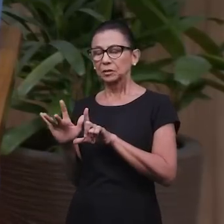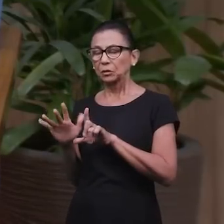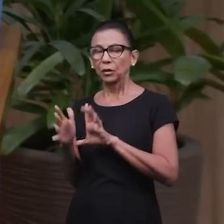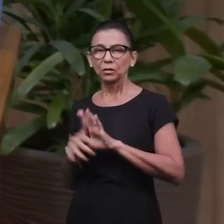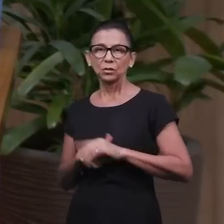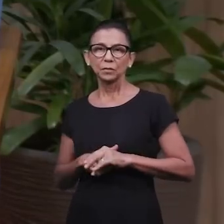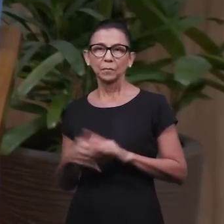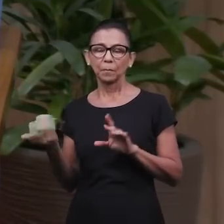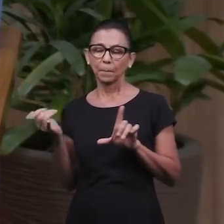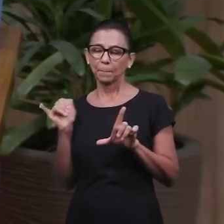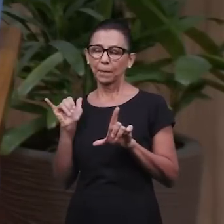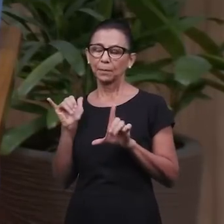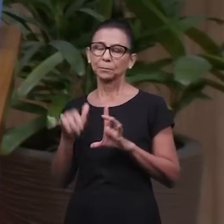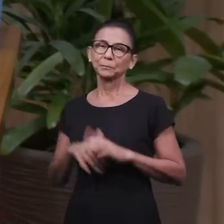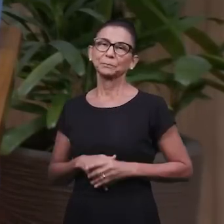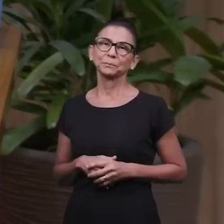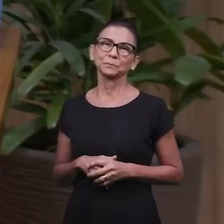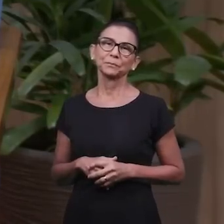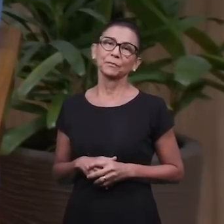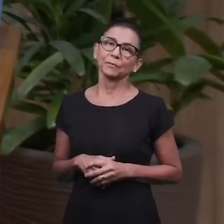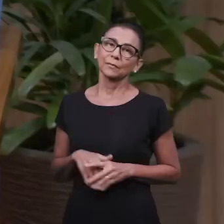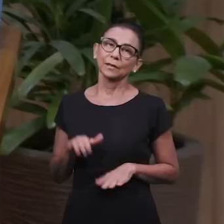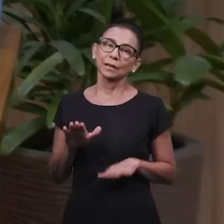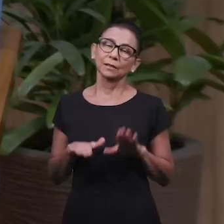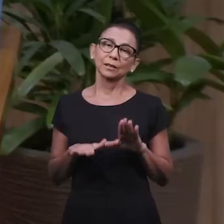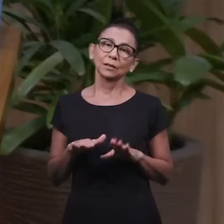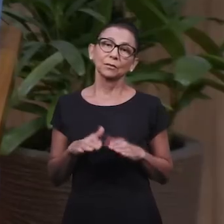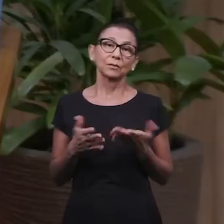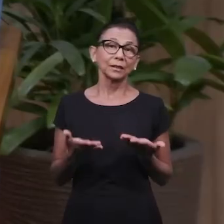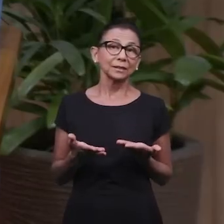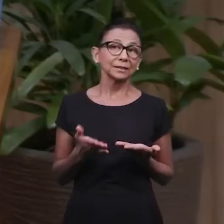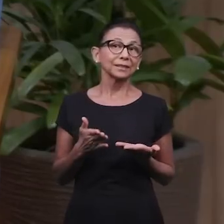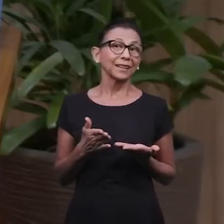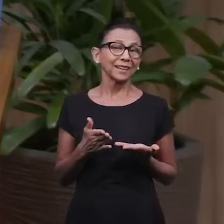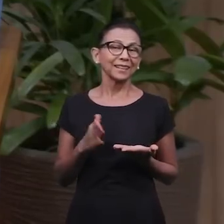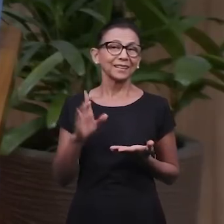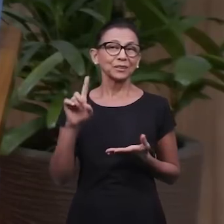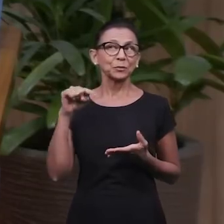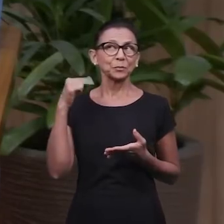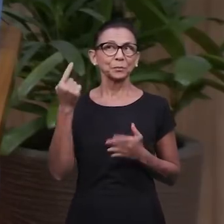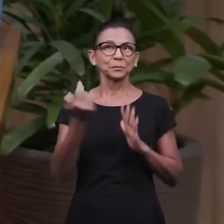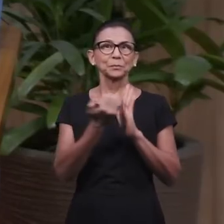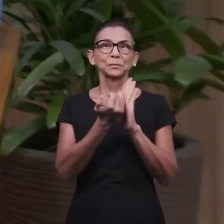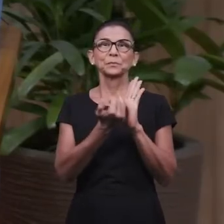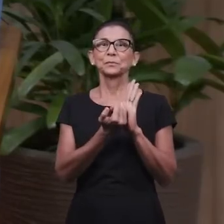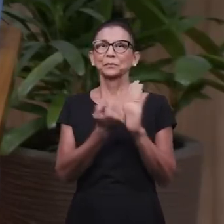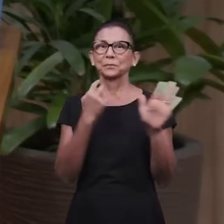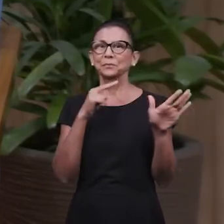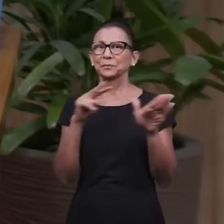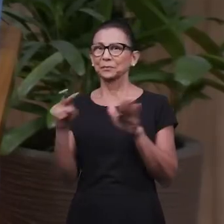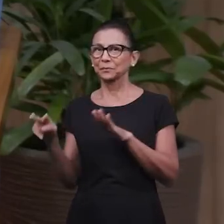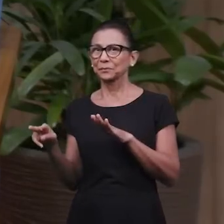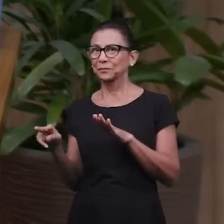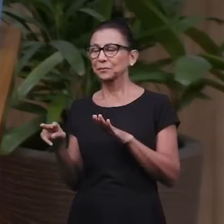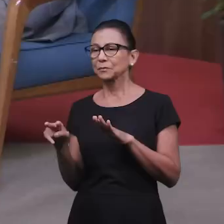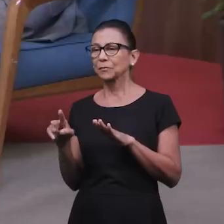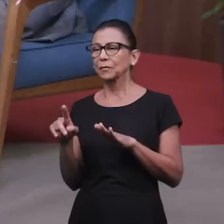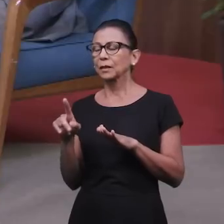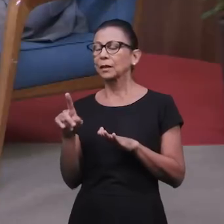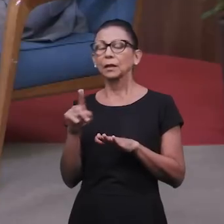apontar a câmera do seu celular para ele e quem sabe a sua participação não será trazida na próxima semana.